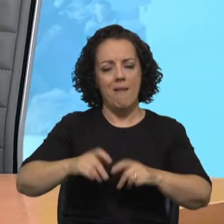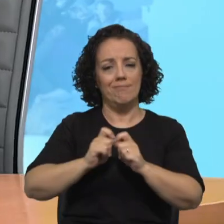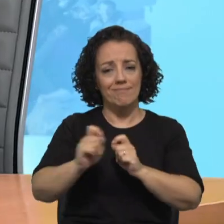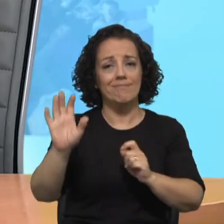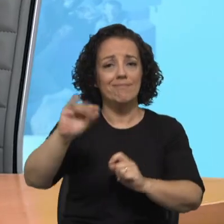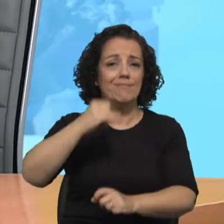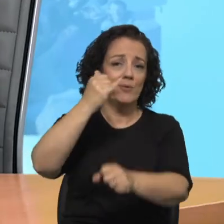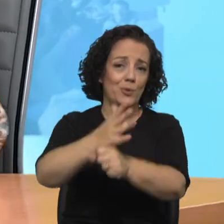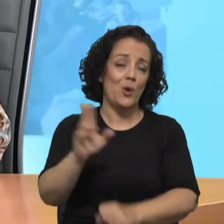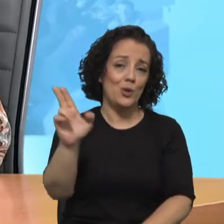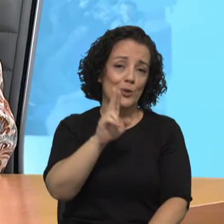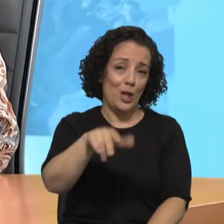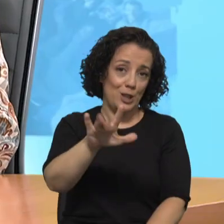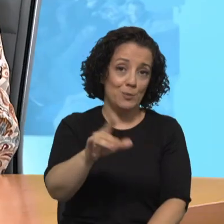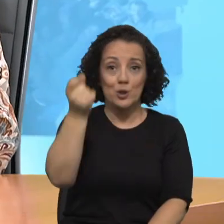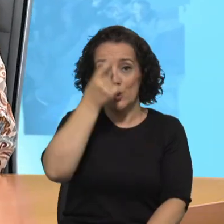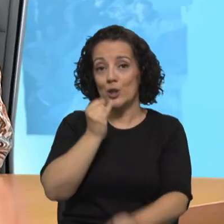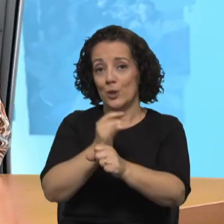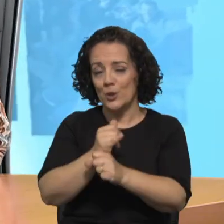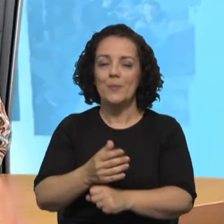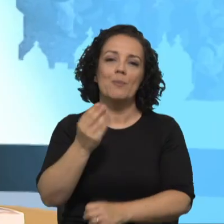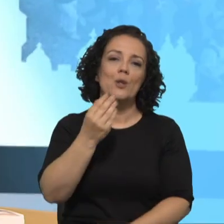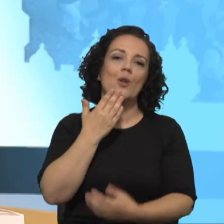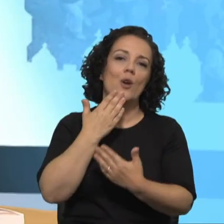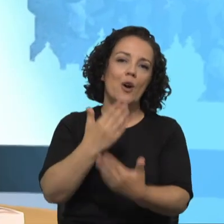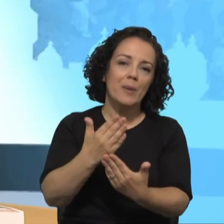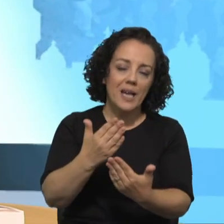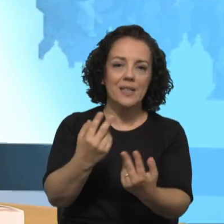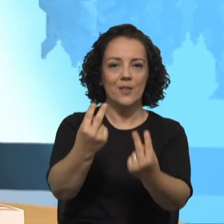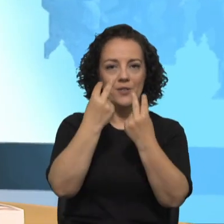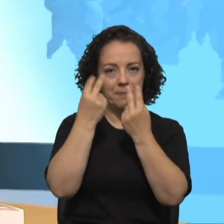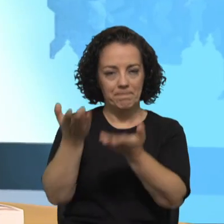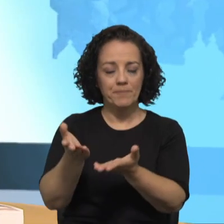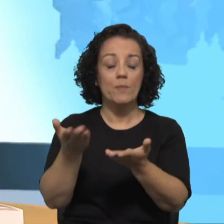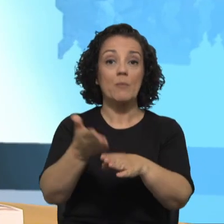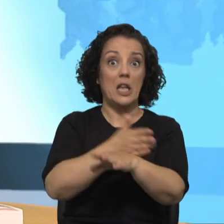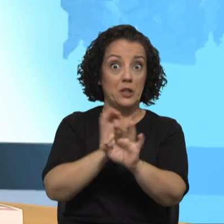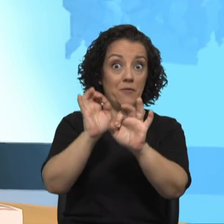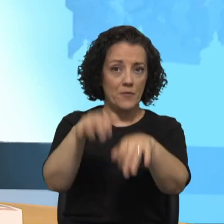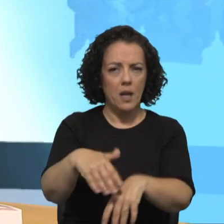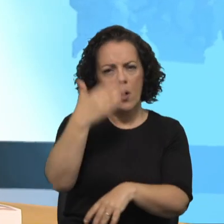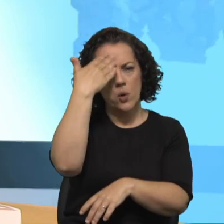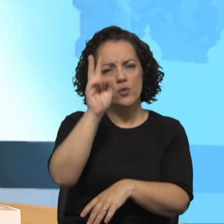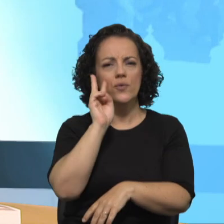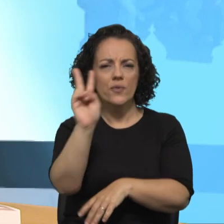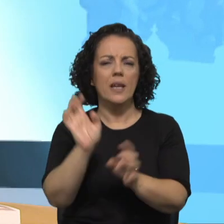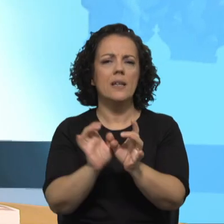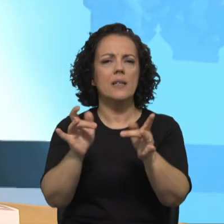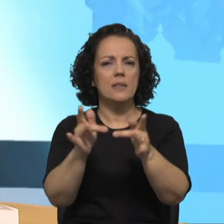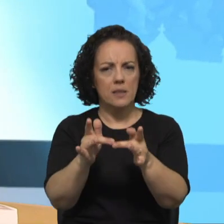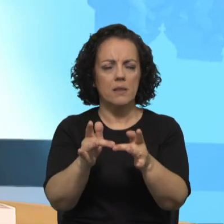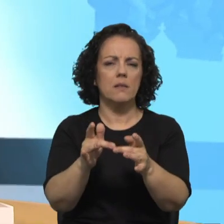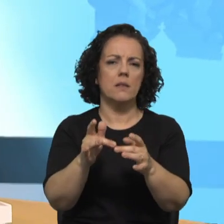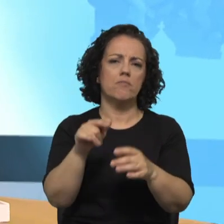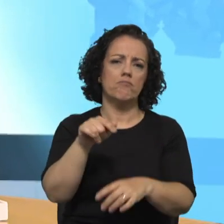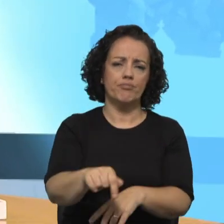jornada aqui em Lisboa, para mais histórias. Muito obrigado por teres estado connosco. E antes de terminar, convido a passar pelo portal da Agência Eclésia, onde pode seguir